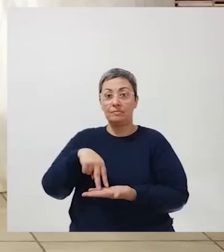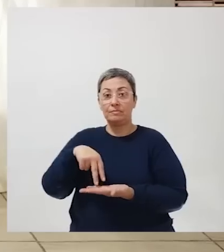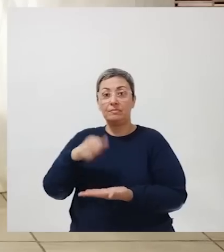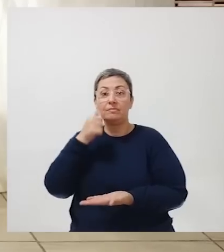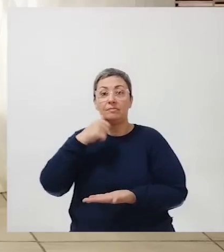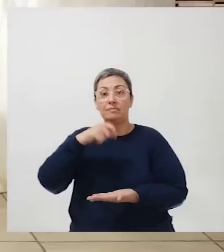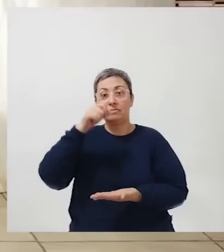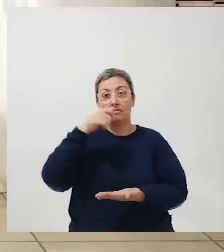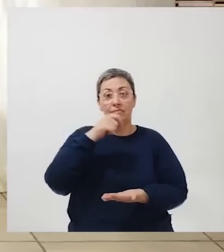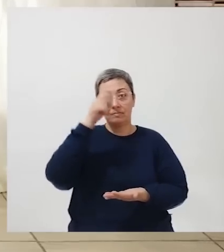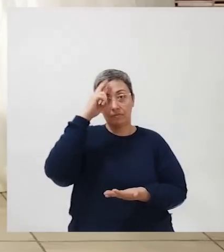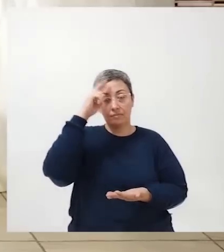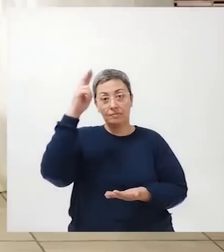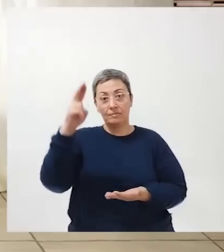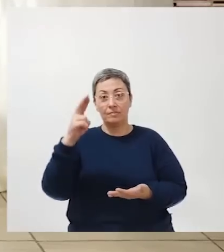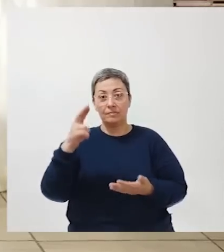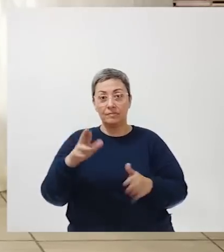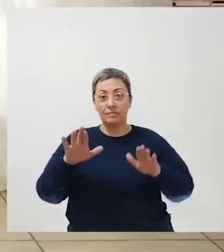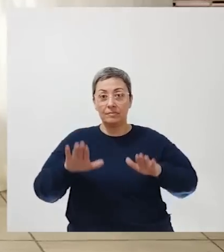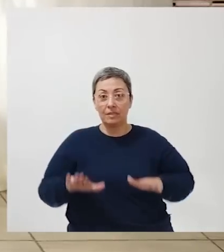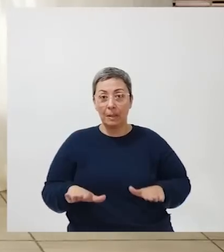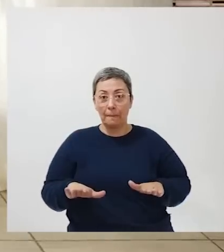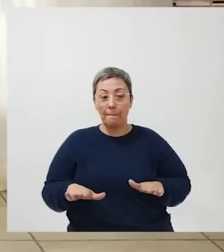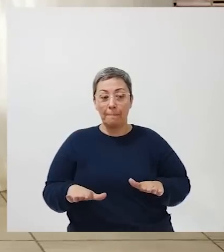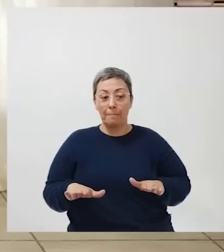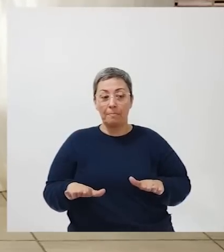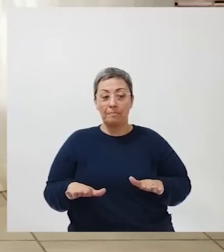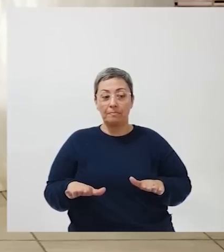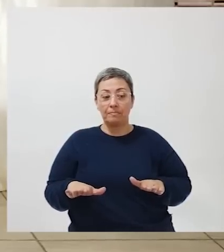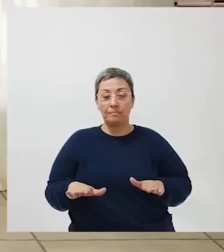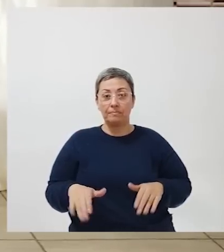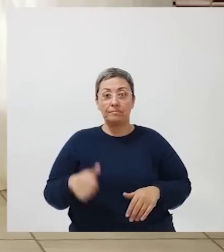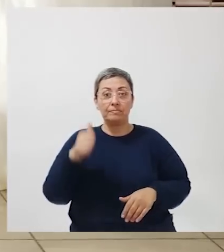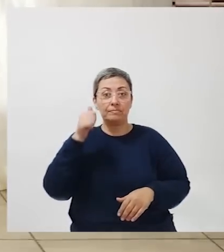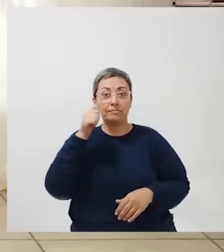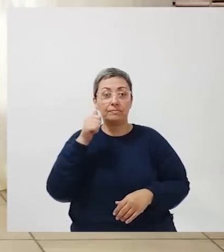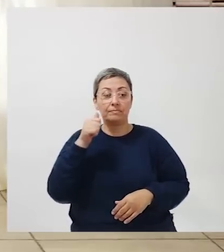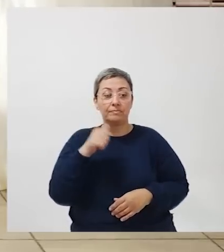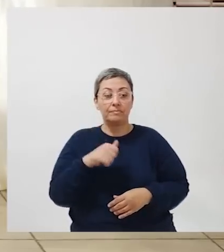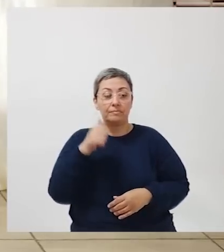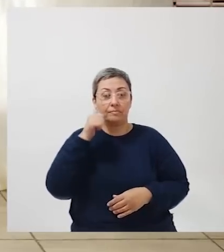Senhoras e senhores, põe a mão no chão.